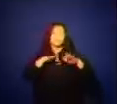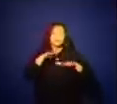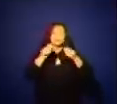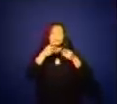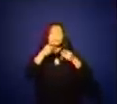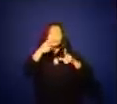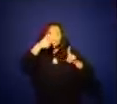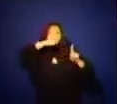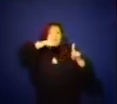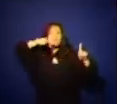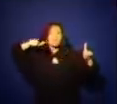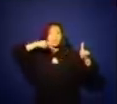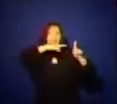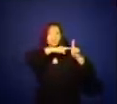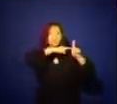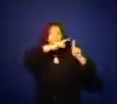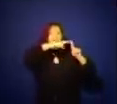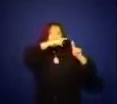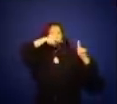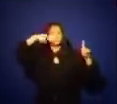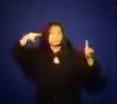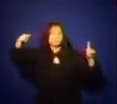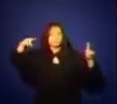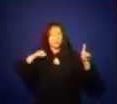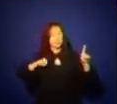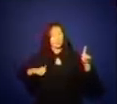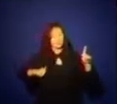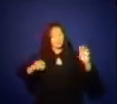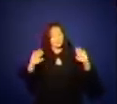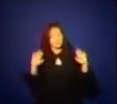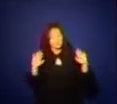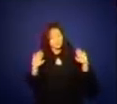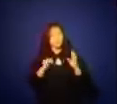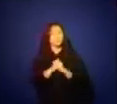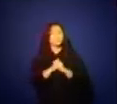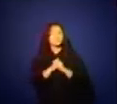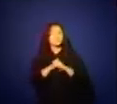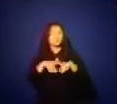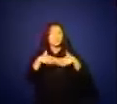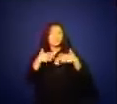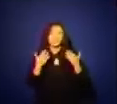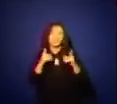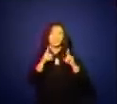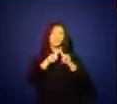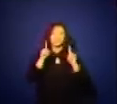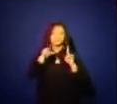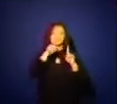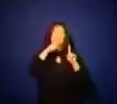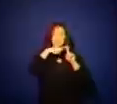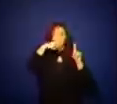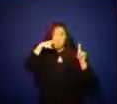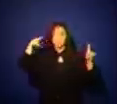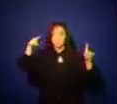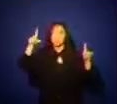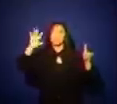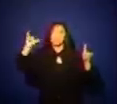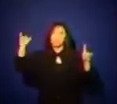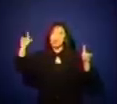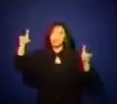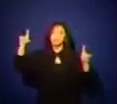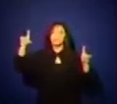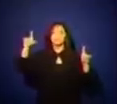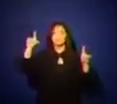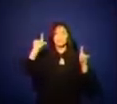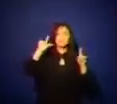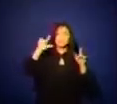o seguinte isso em tempos normais geraria uma desaceleração de fluxo muito grande para